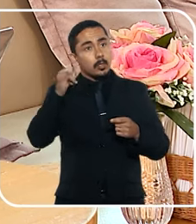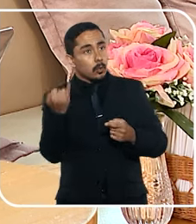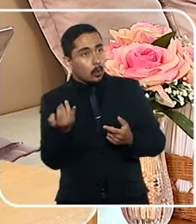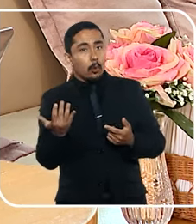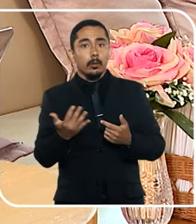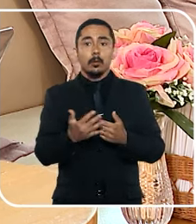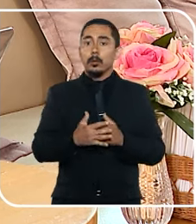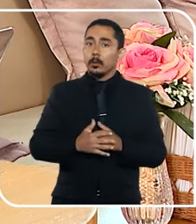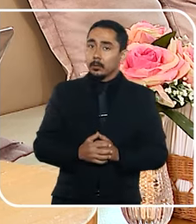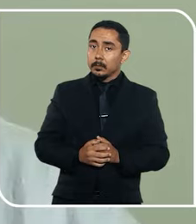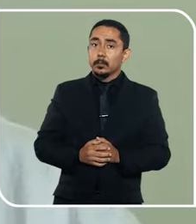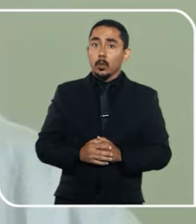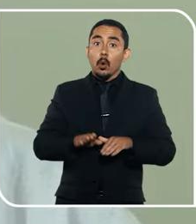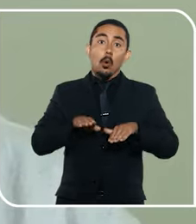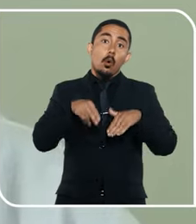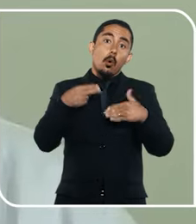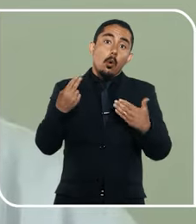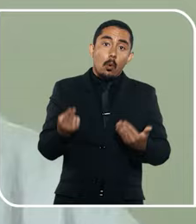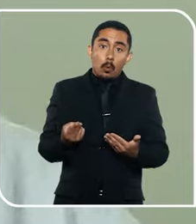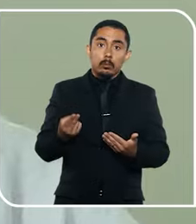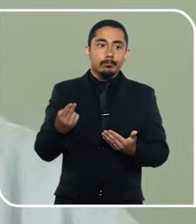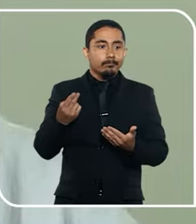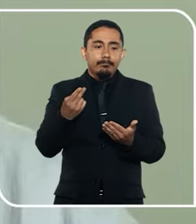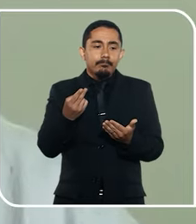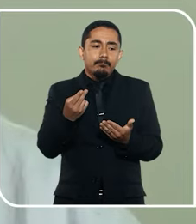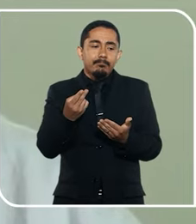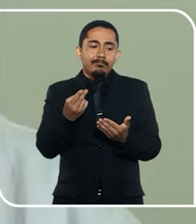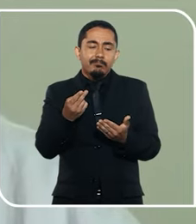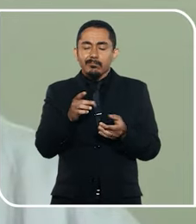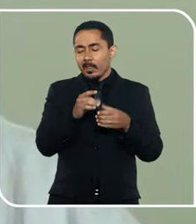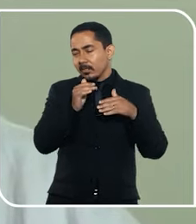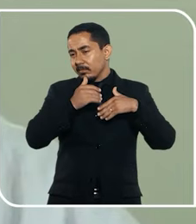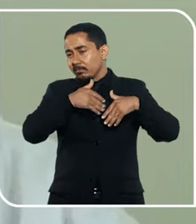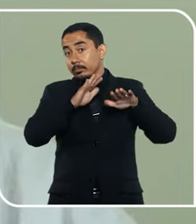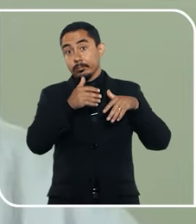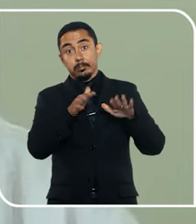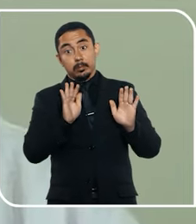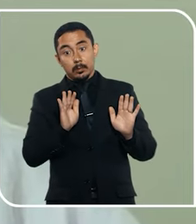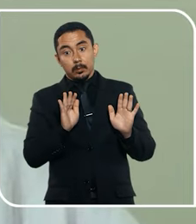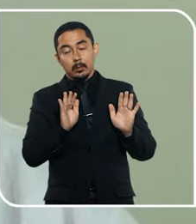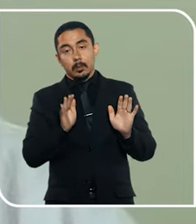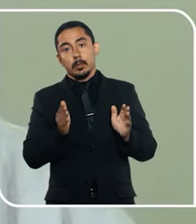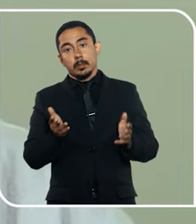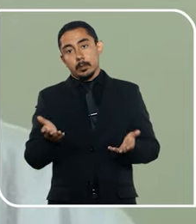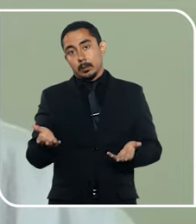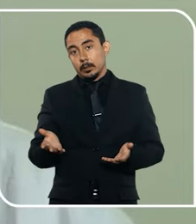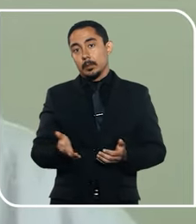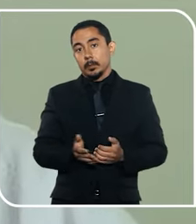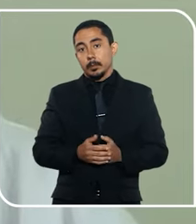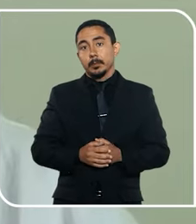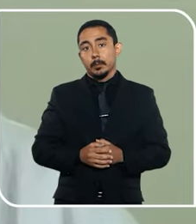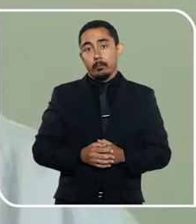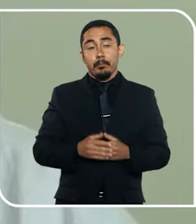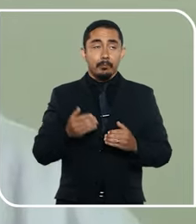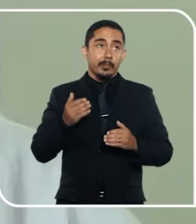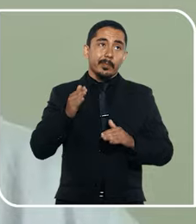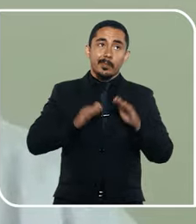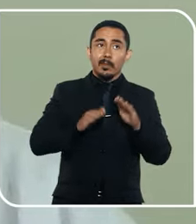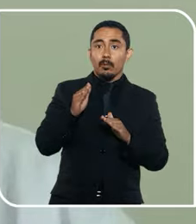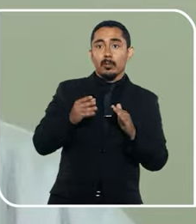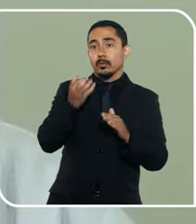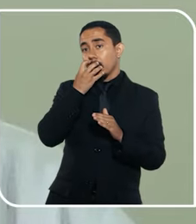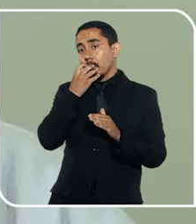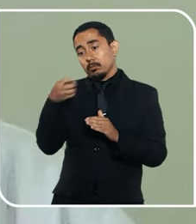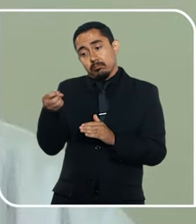STJ, né? Ou, de repente, abrir mão disso daí, né? Tipo, um novo